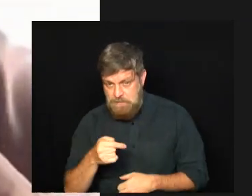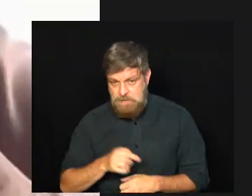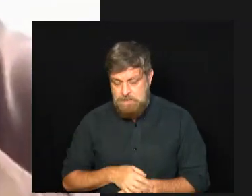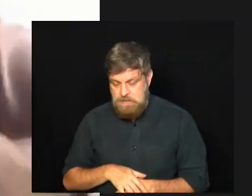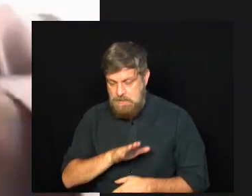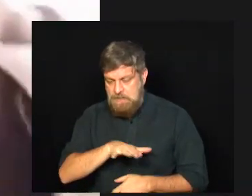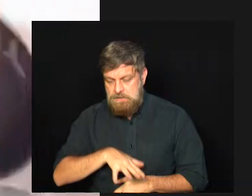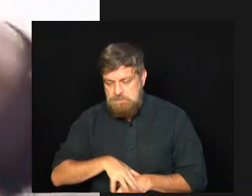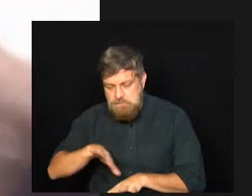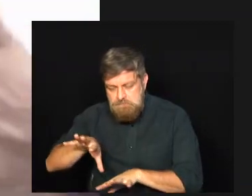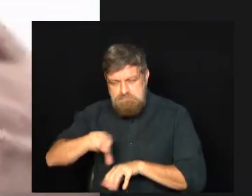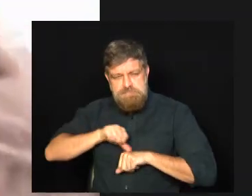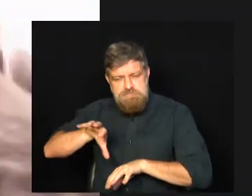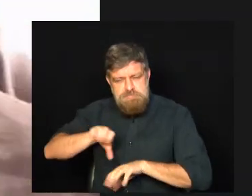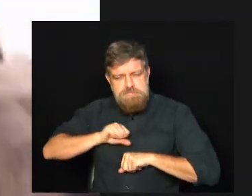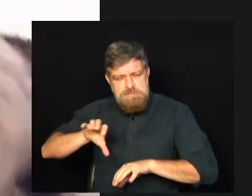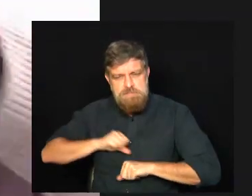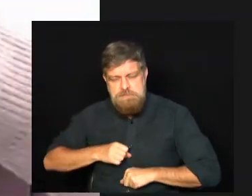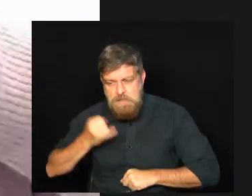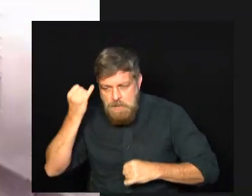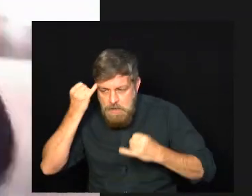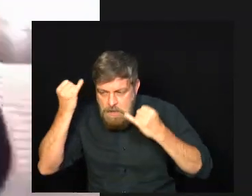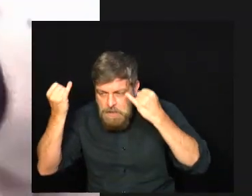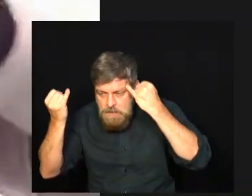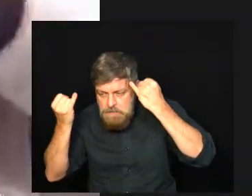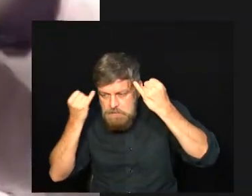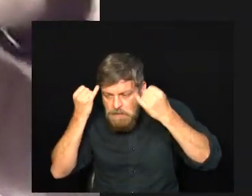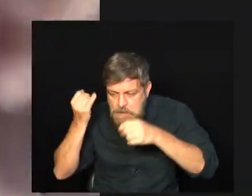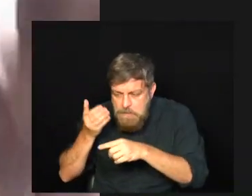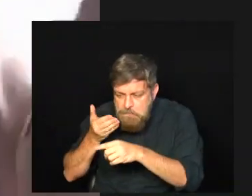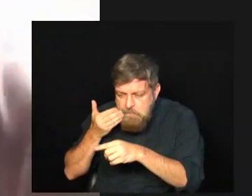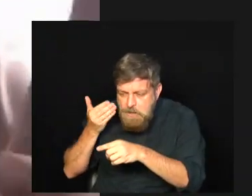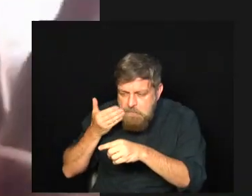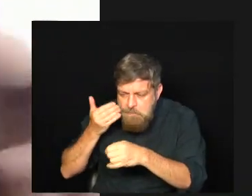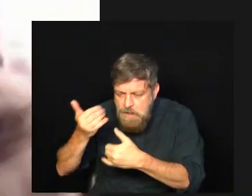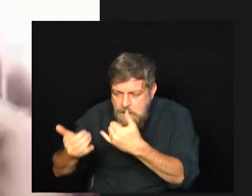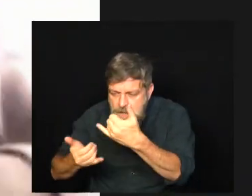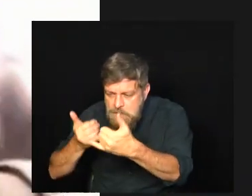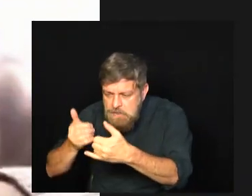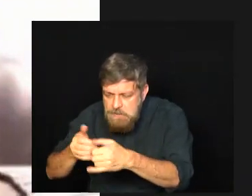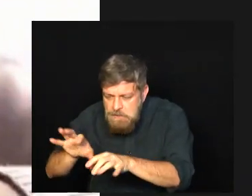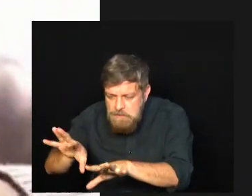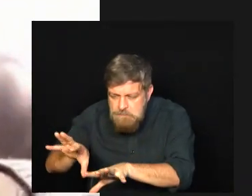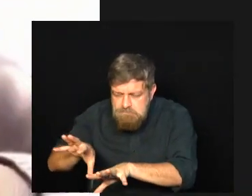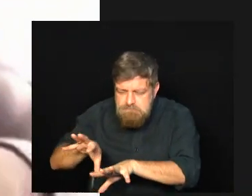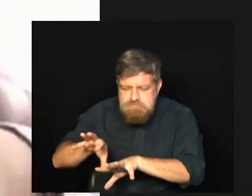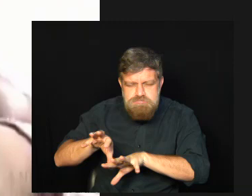incorporando ideias no mundo da brincadeira, ela vai